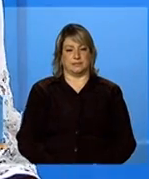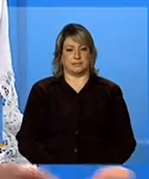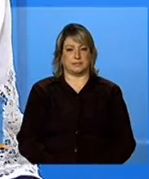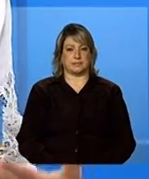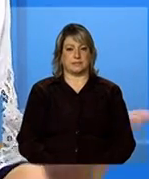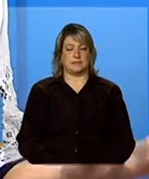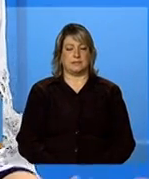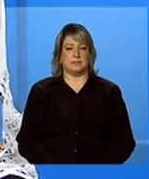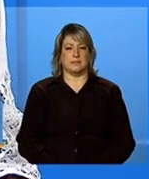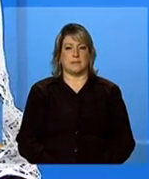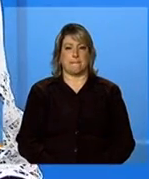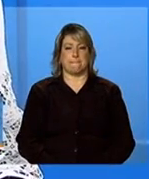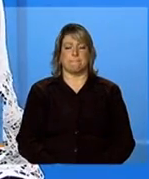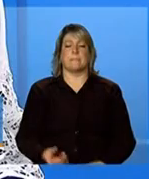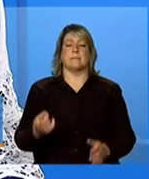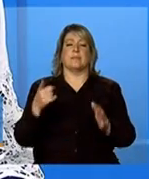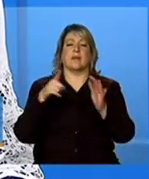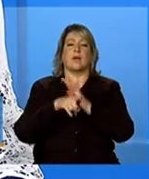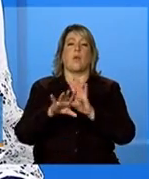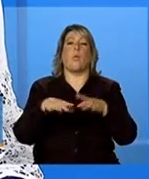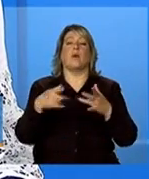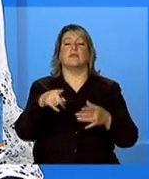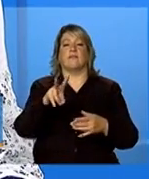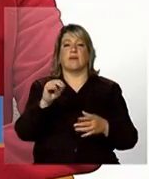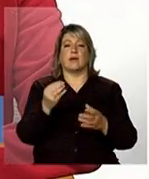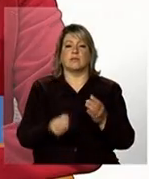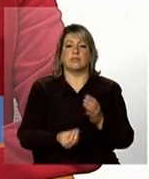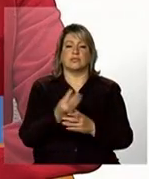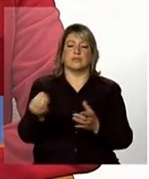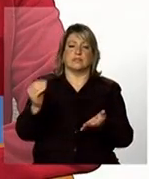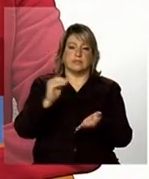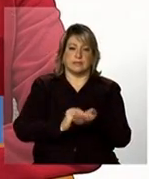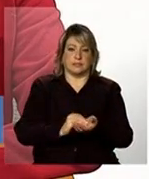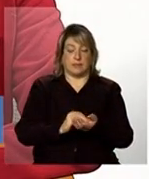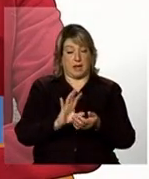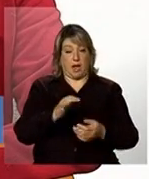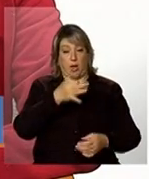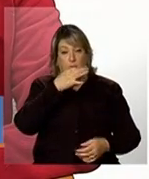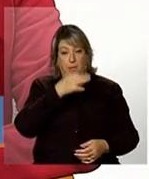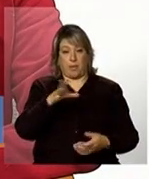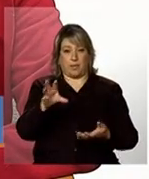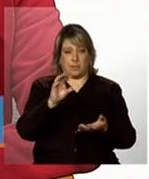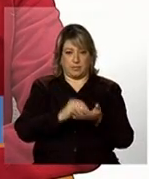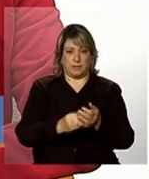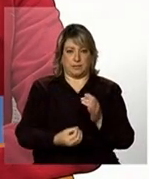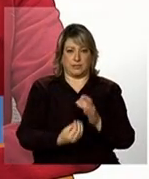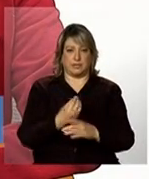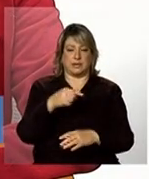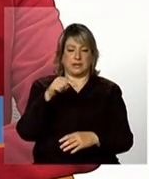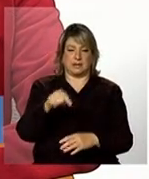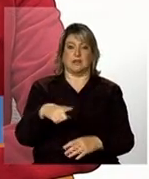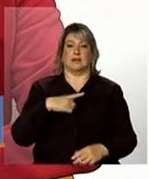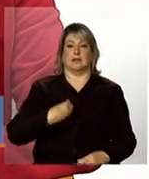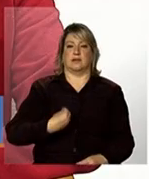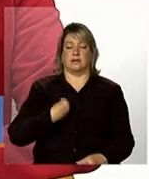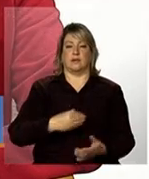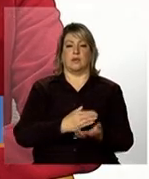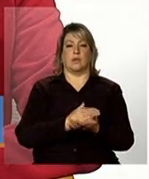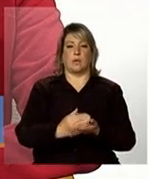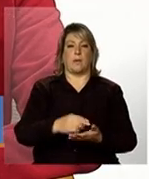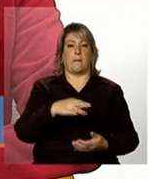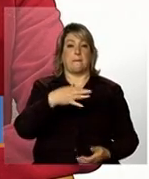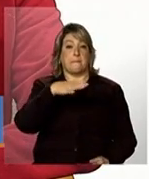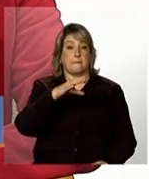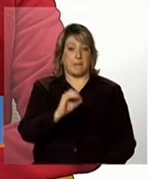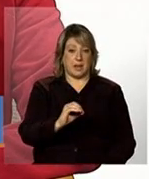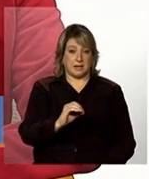quando é que isso vai ser implementado bom a proposta é que a implementação a gente ela ocorra a partir de março de fato